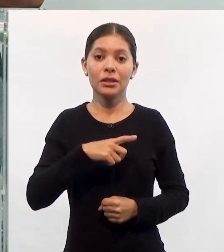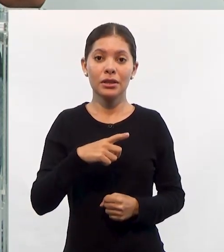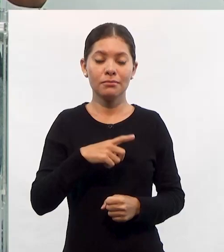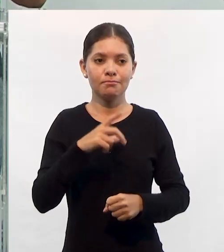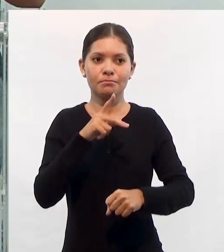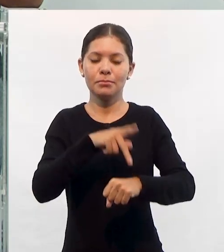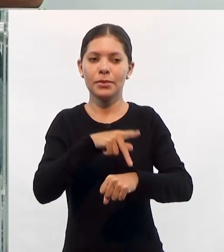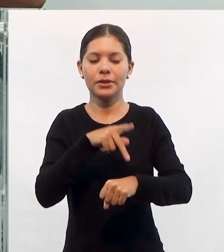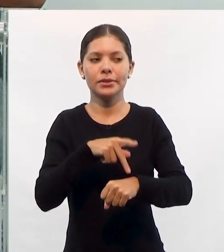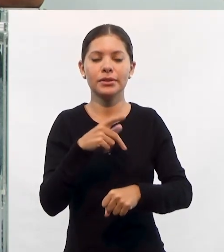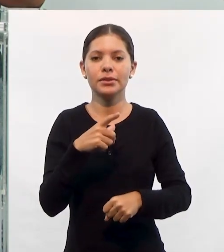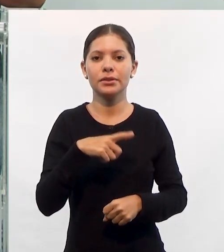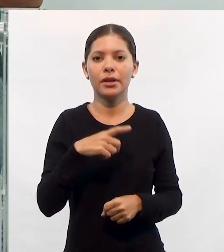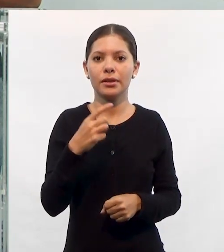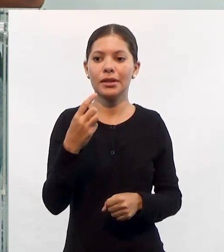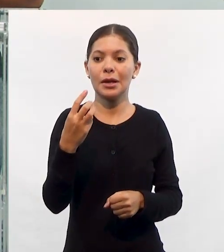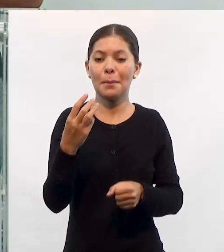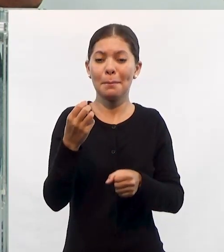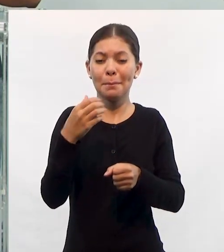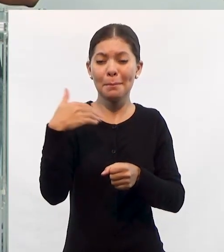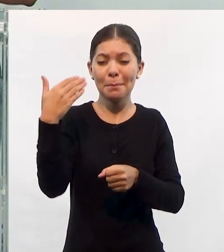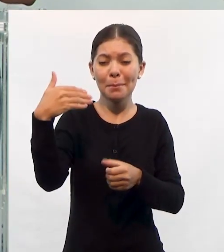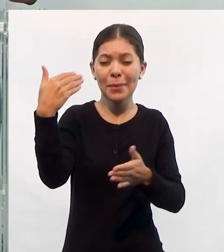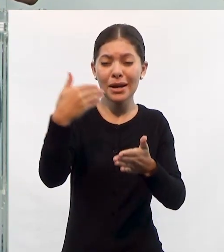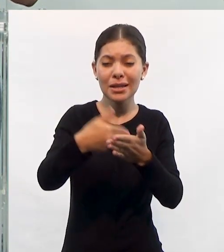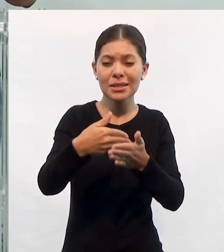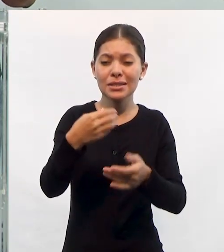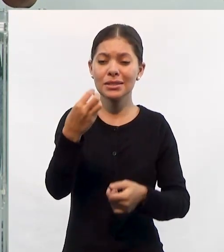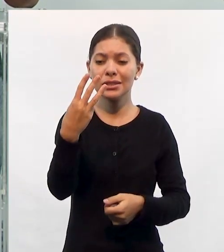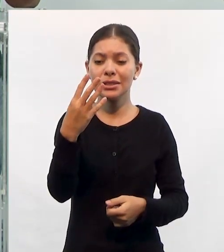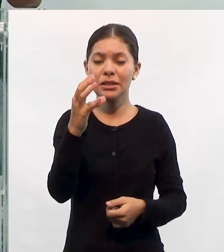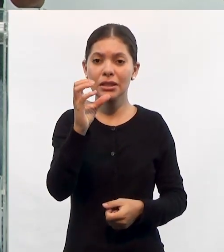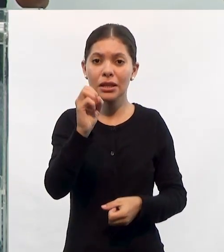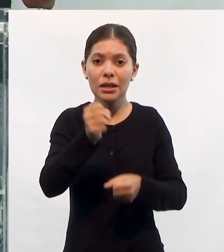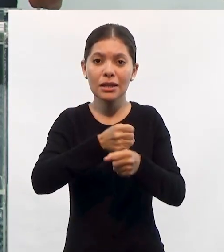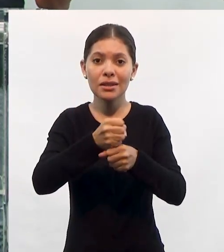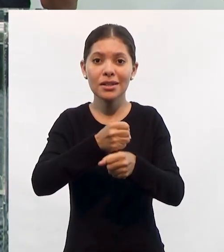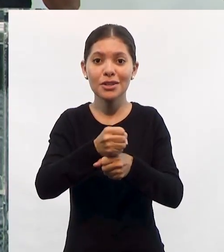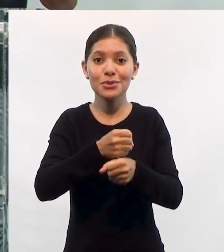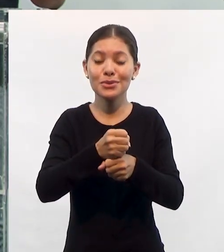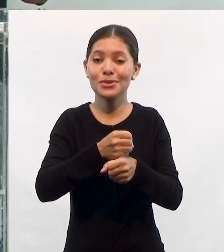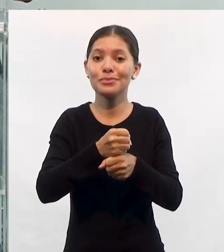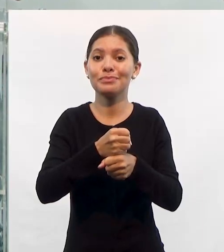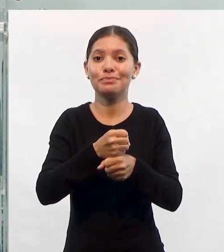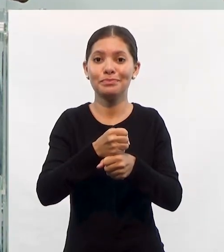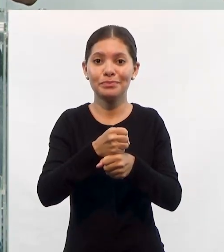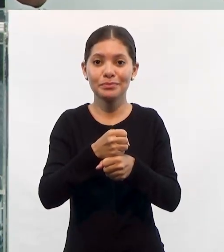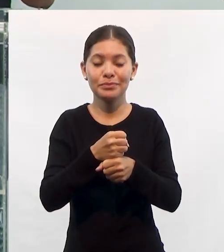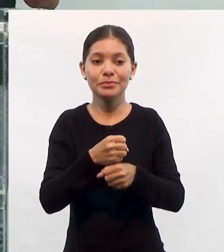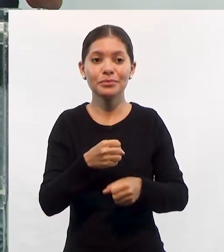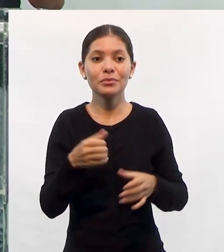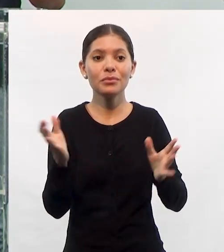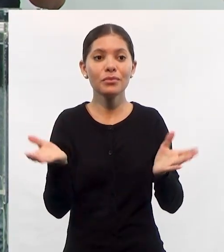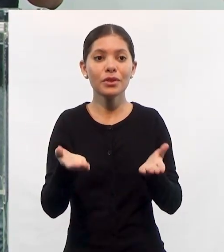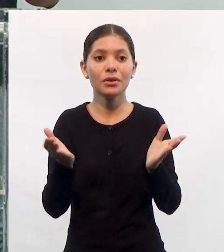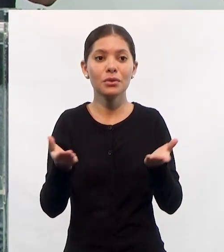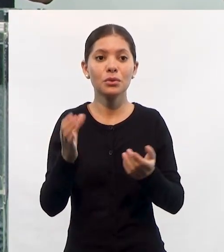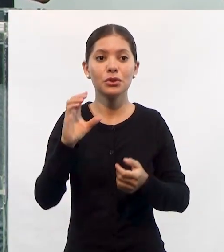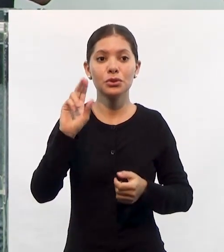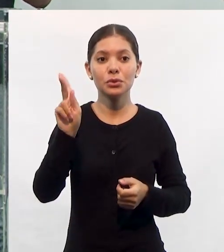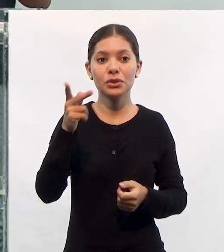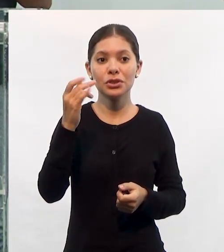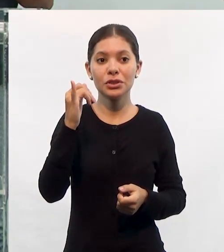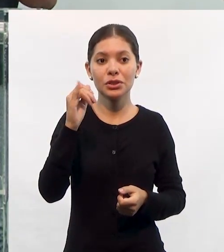mais de 30 anos que está tentando criar chips de alta eficiência, e até hoje os chips que ela produziu são